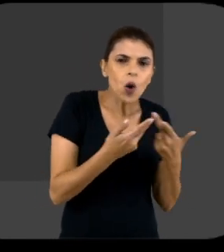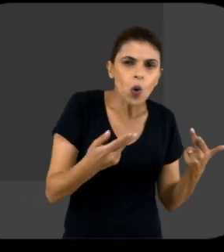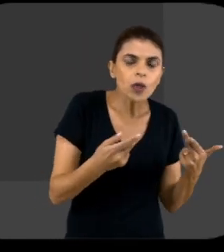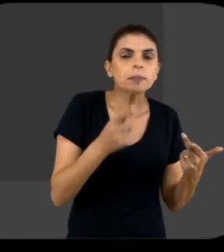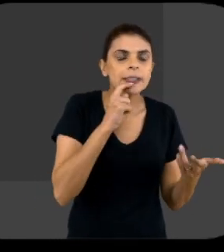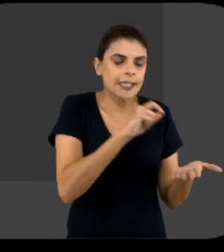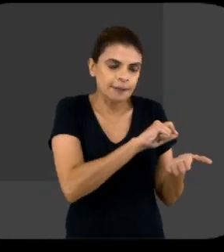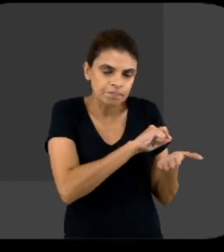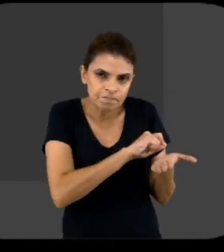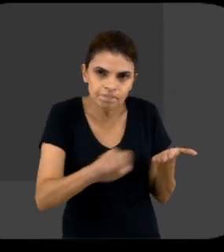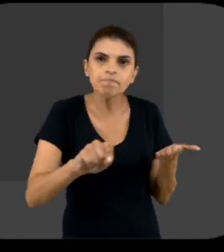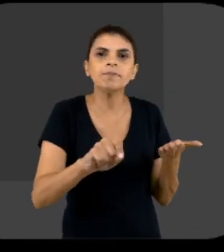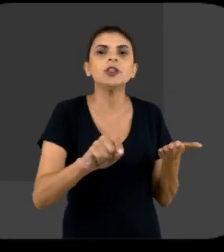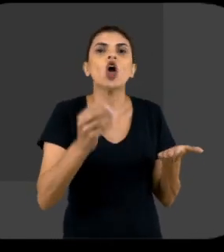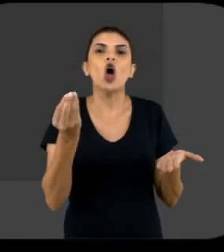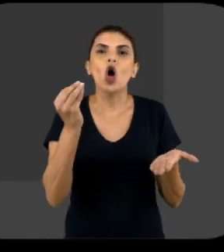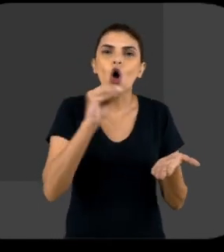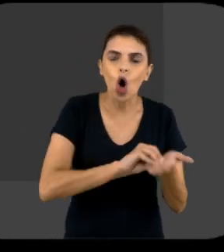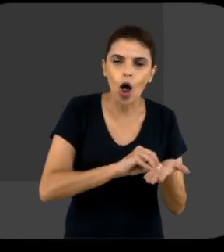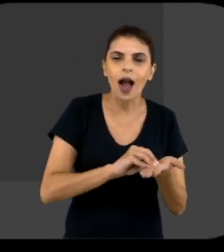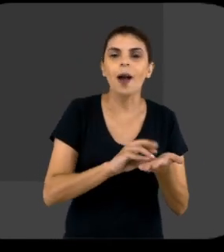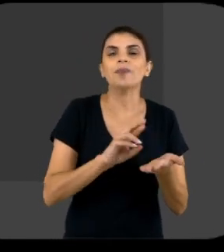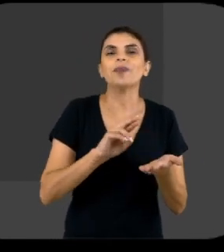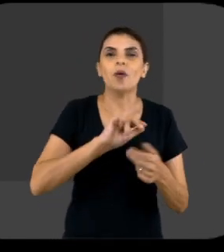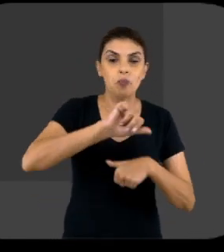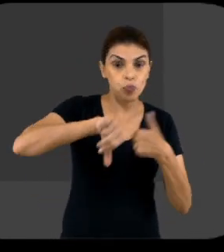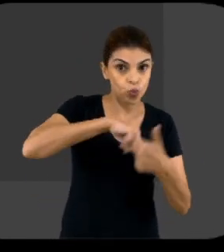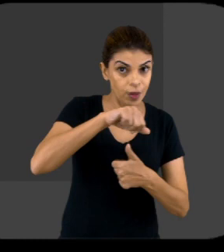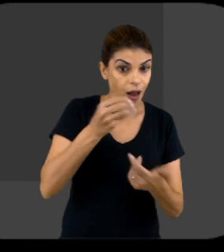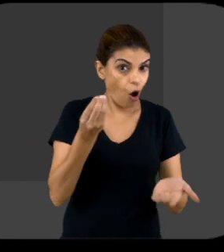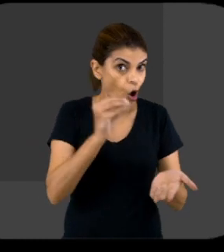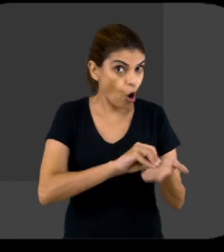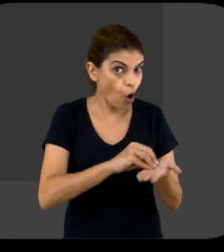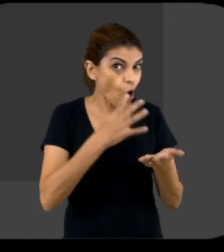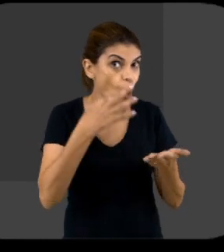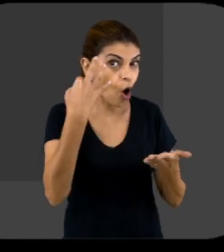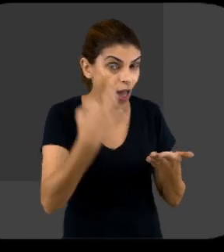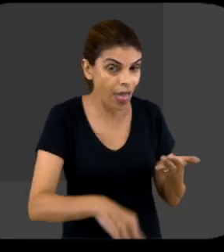precisa riscar, colocar o dado correto,